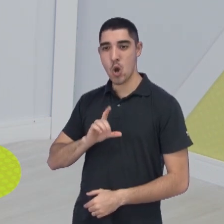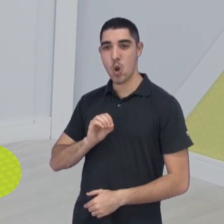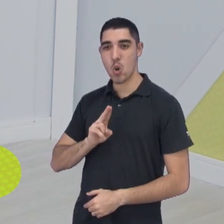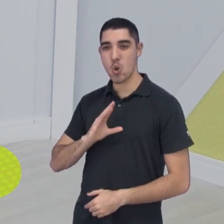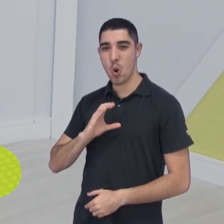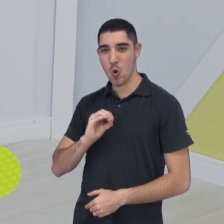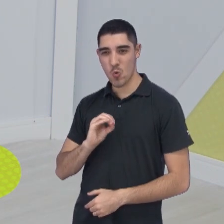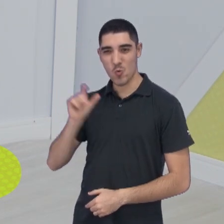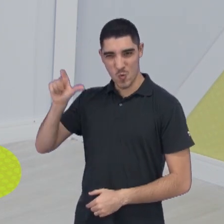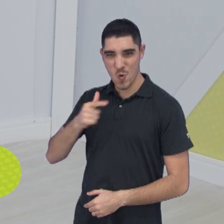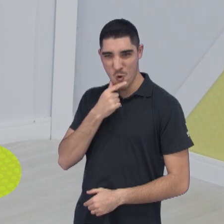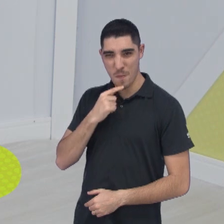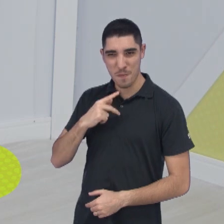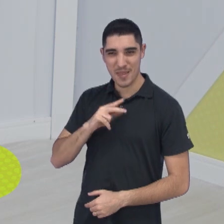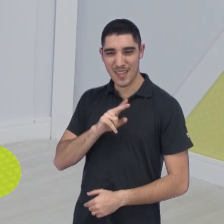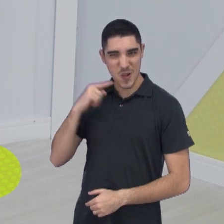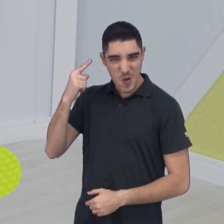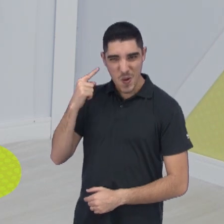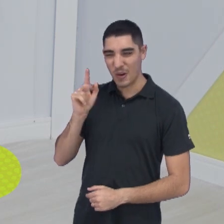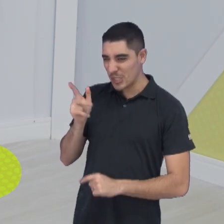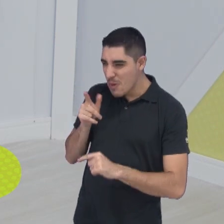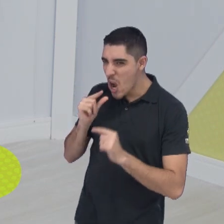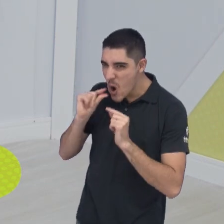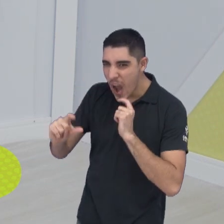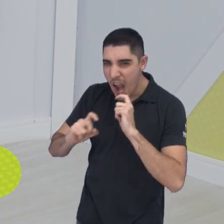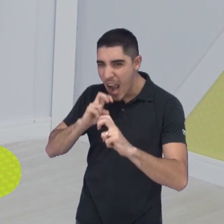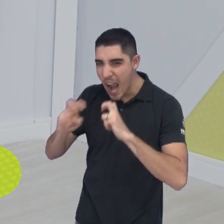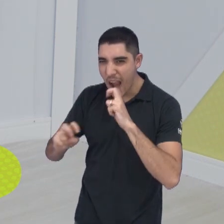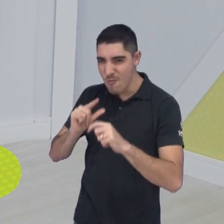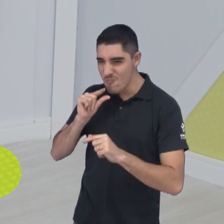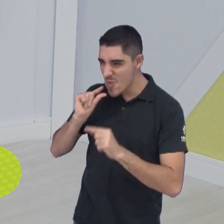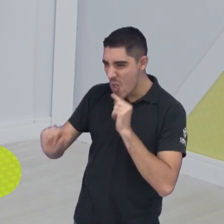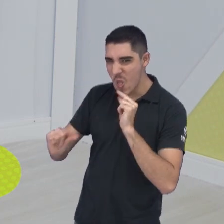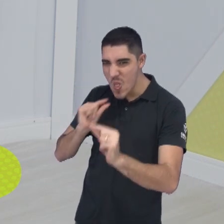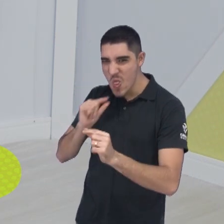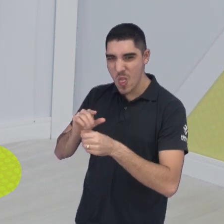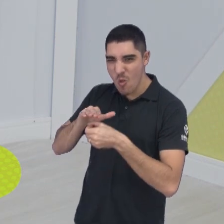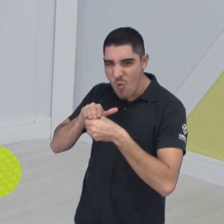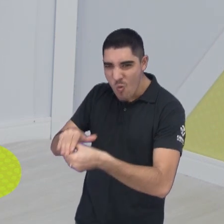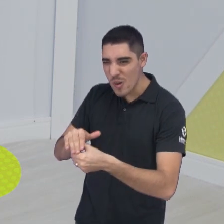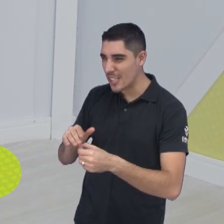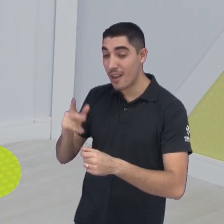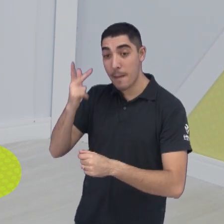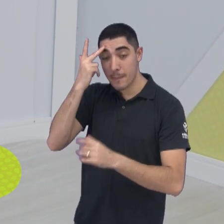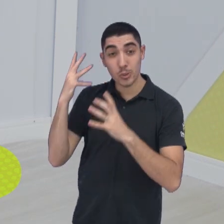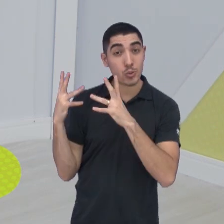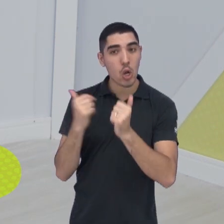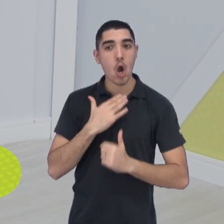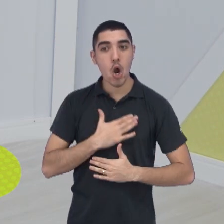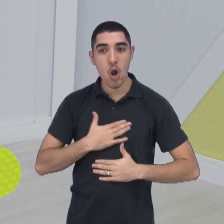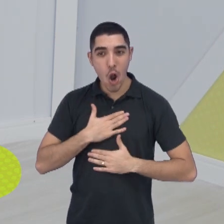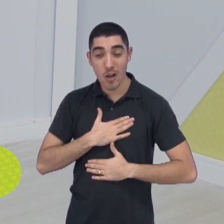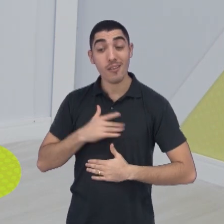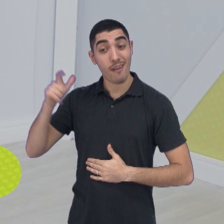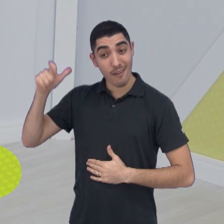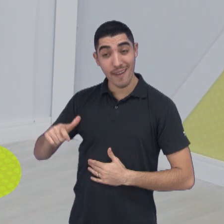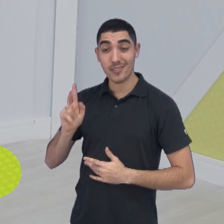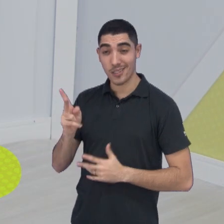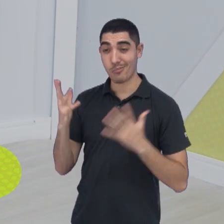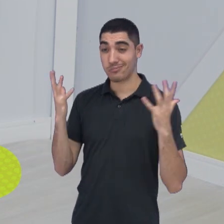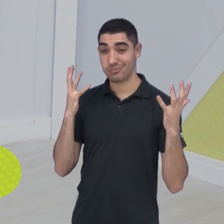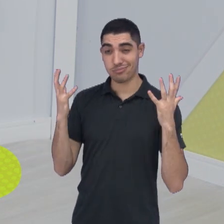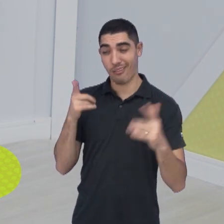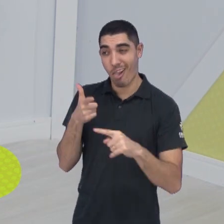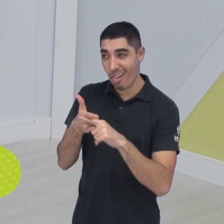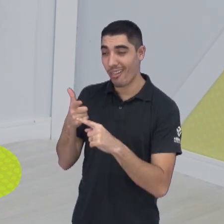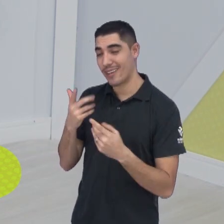lá, todo mundo aguenta o Paulinho assobiando lá e vai lá e tira foto com o pessoal adora o Paulinho, mesmo ele enchendo o saco lá, enche o